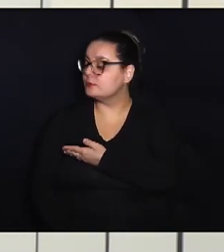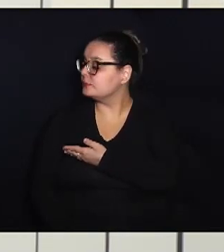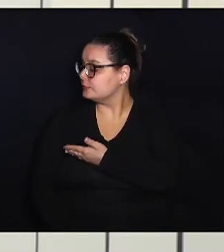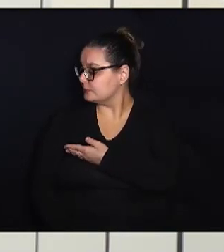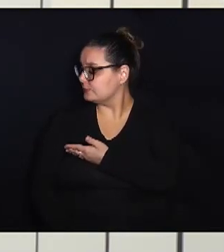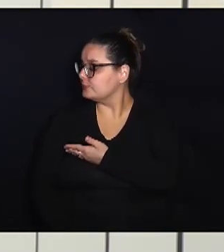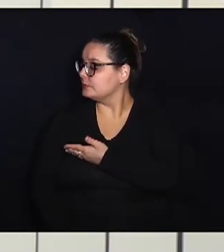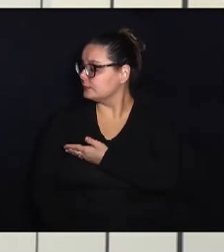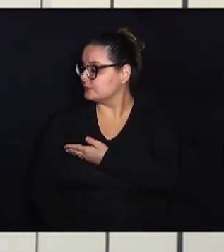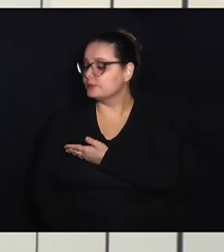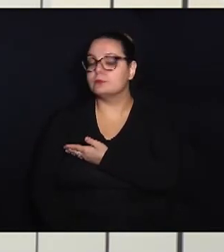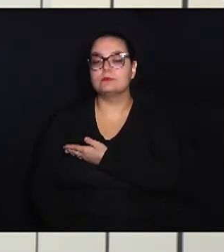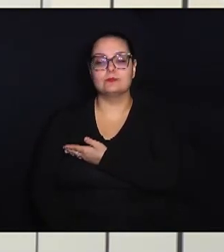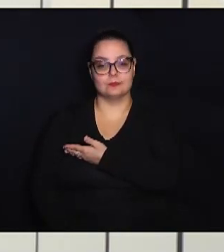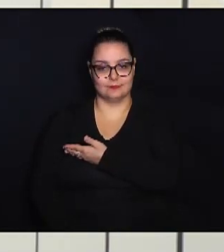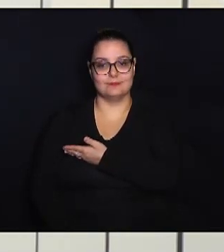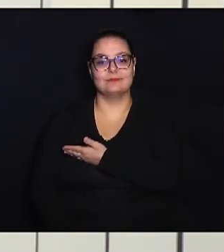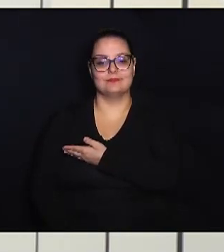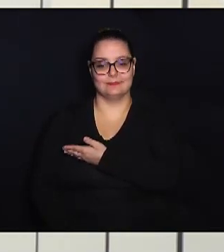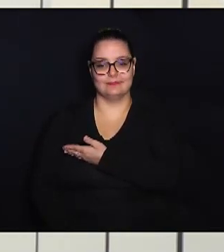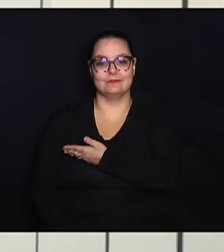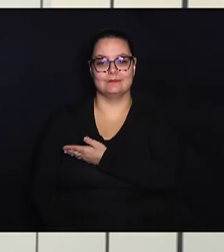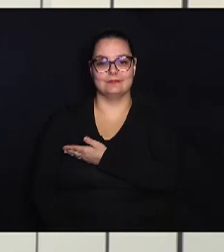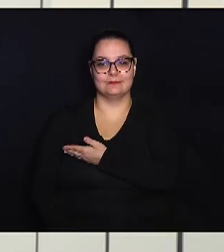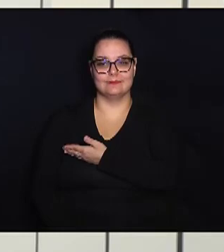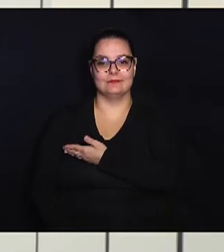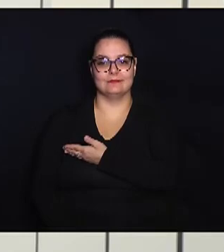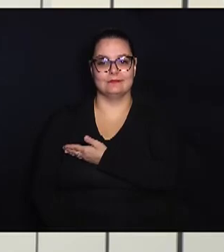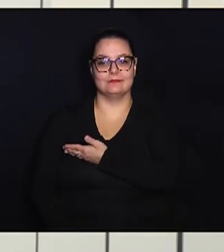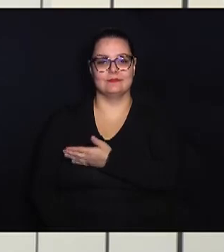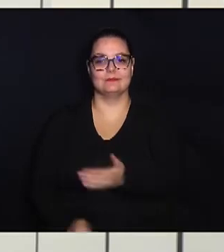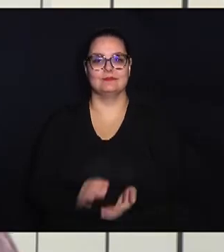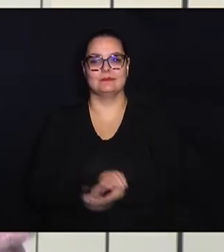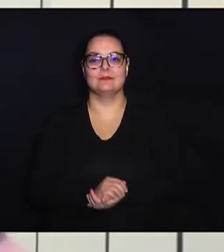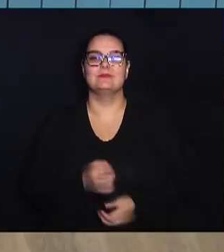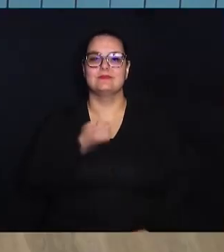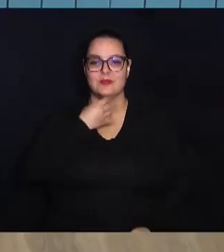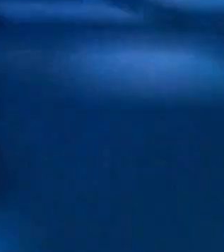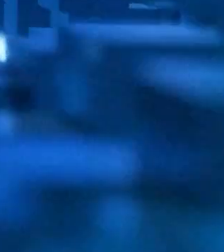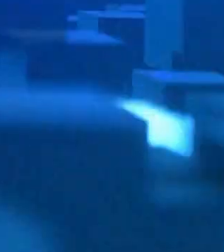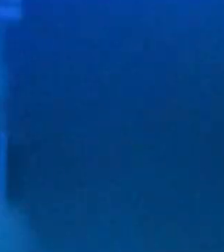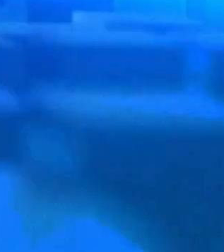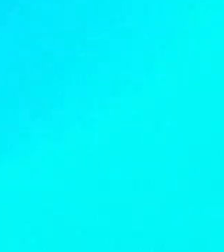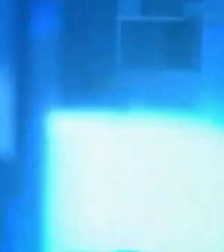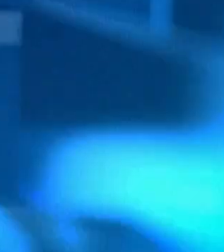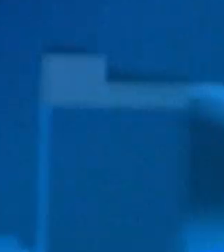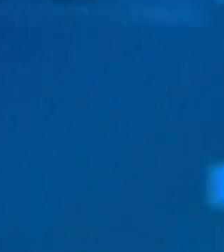PBR bar vestibular social boa sorte hein